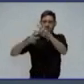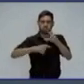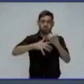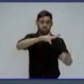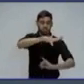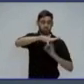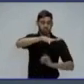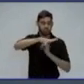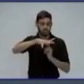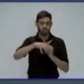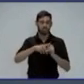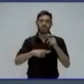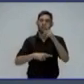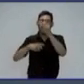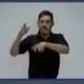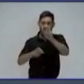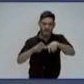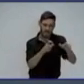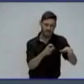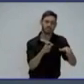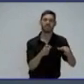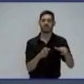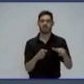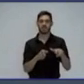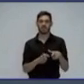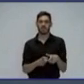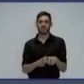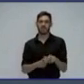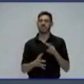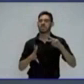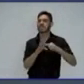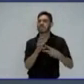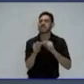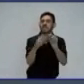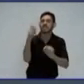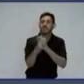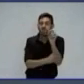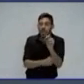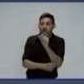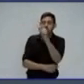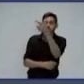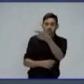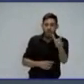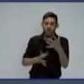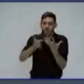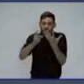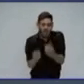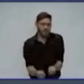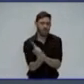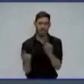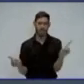instituições e às pessoas. É a não aceitação do outro, o esforço